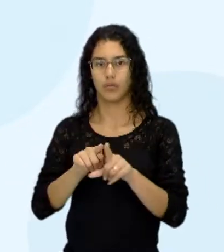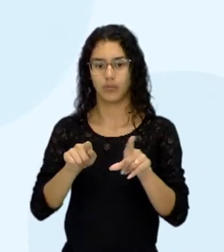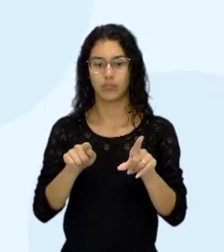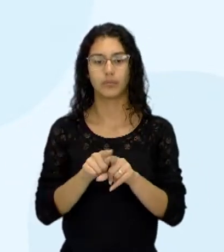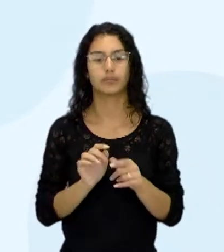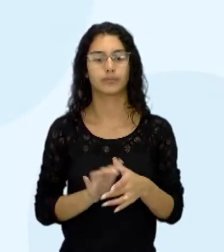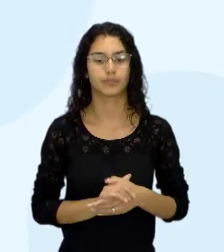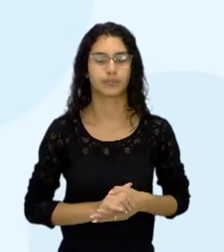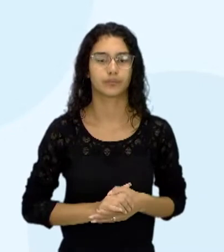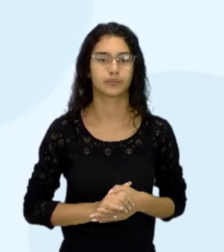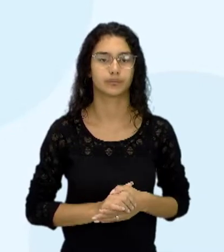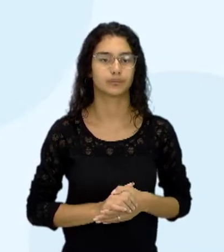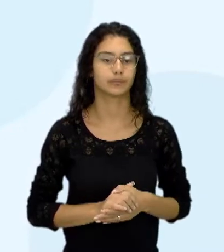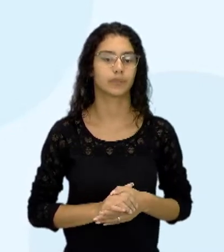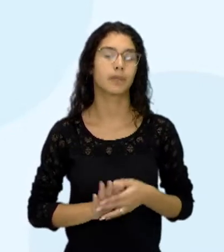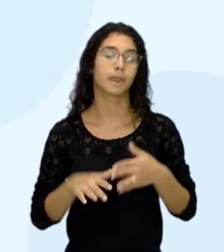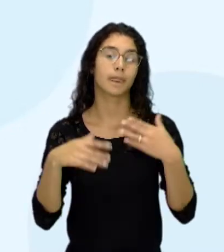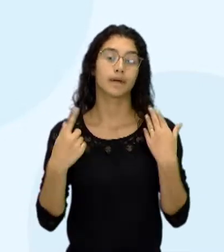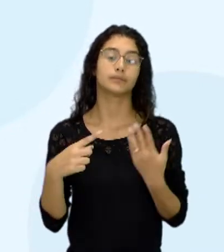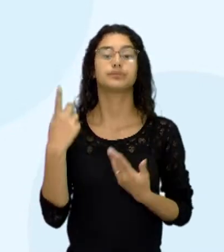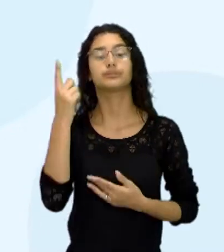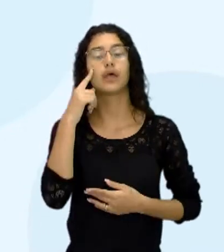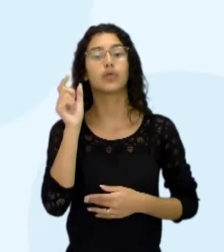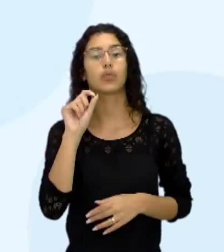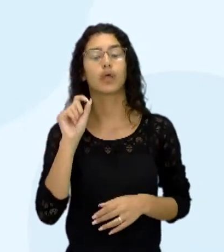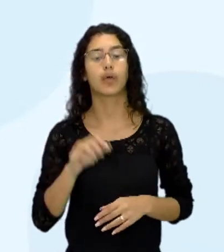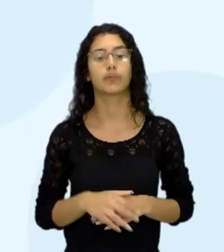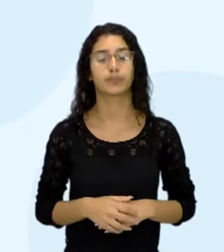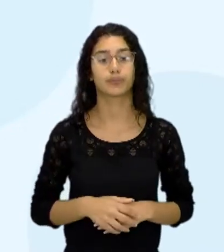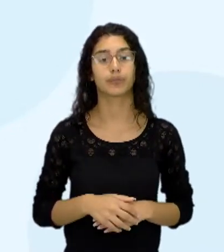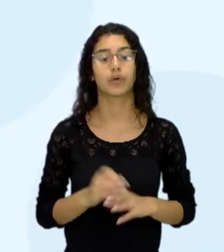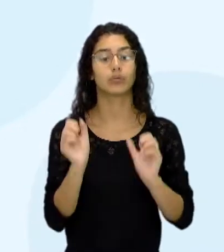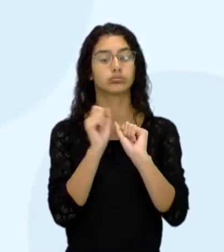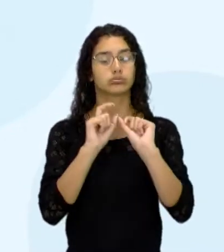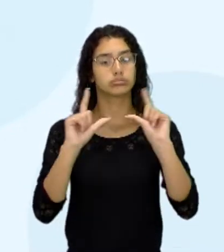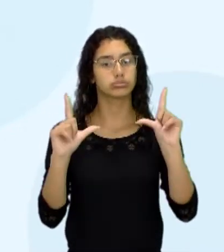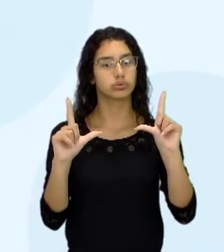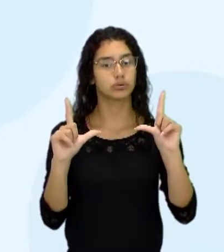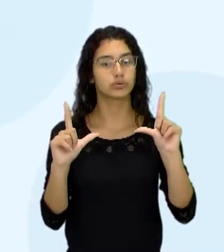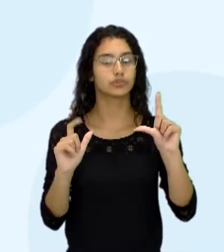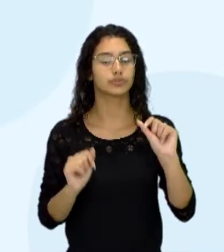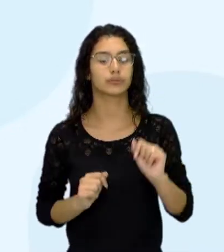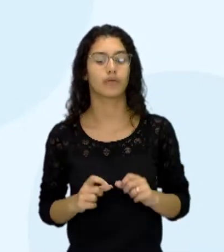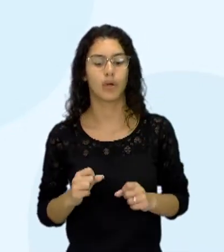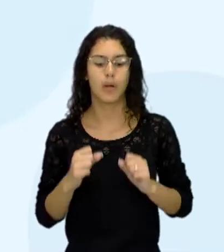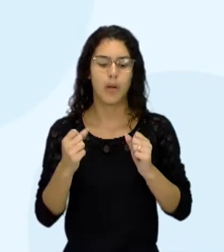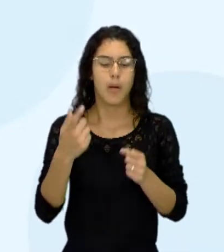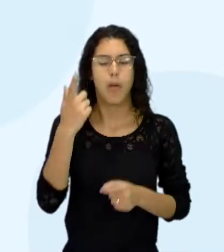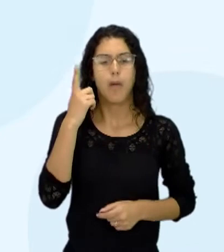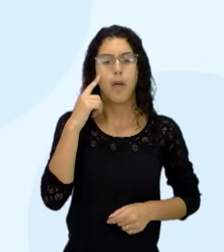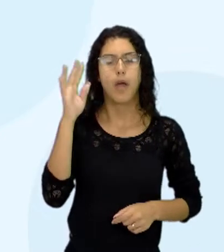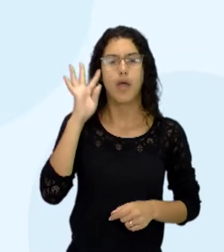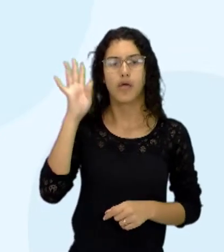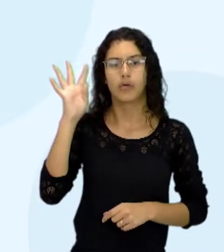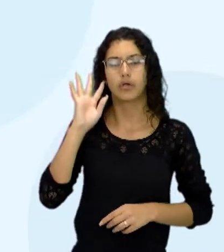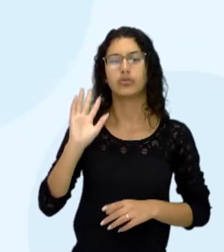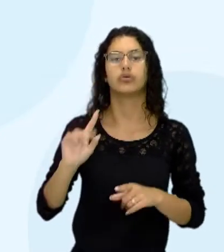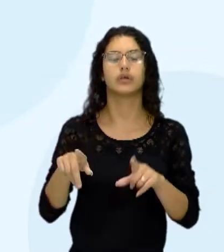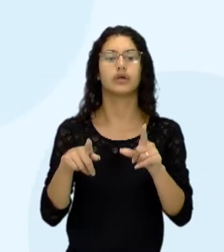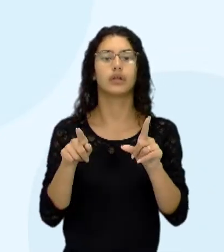sem delimitação. Então a gente pensa o seguinte, com essa imagem a gente pode pensar e refletir